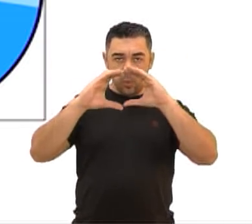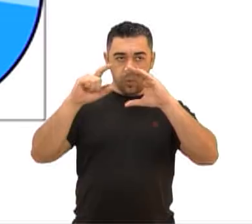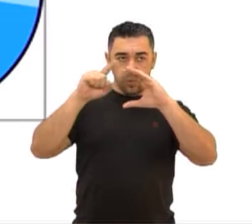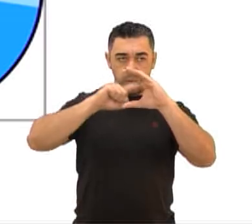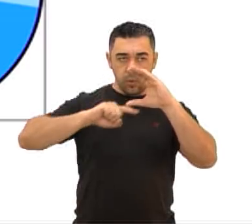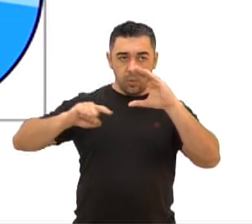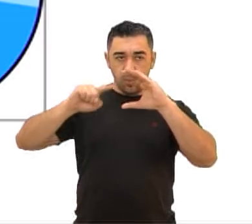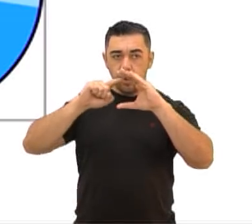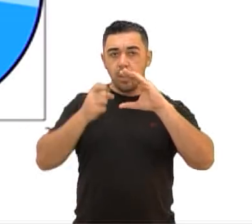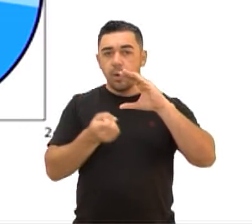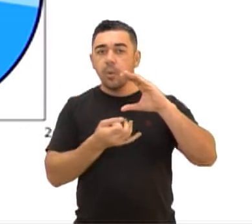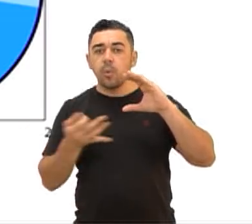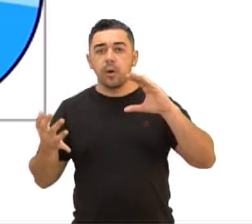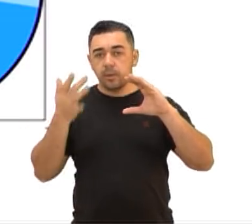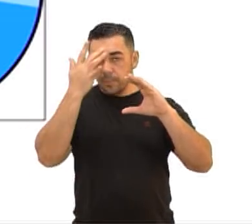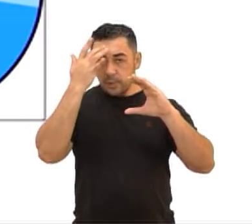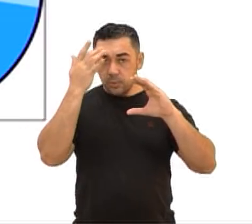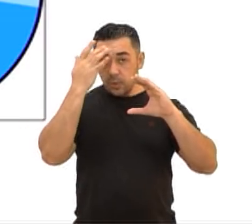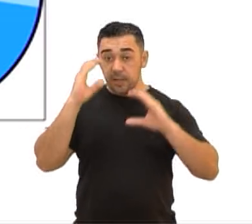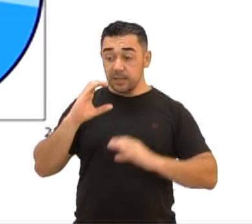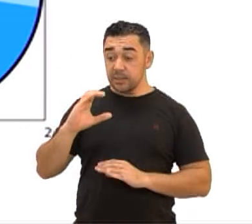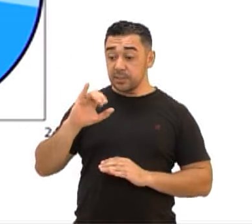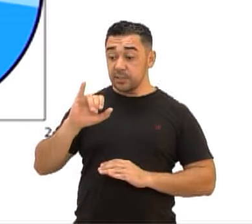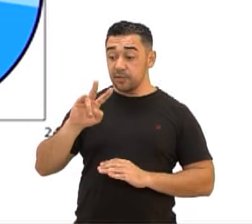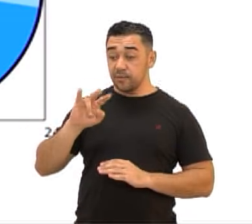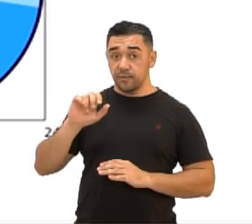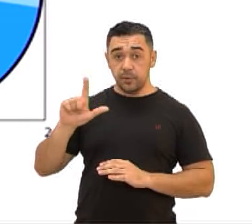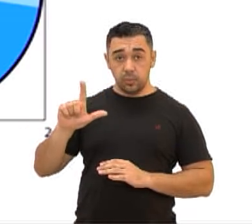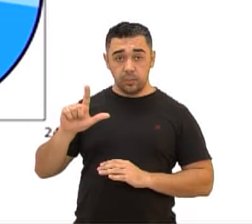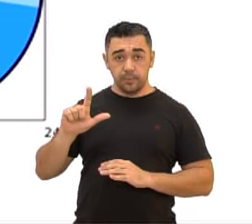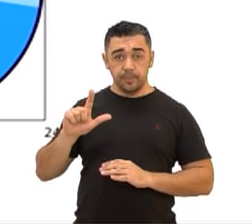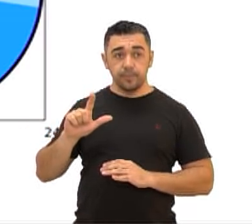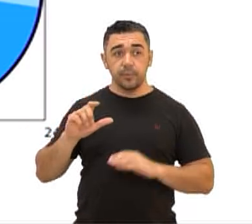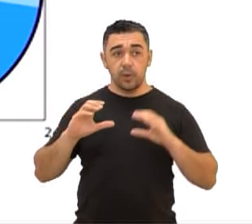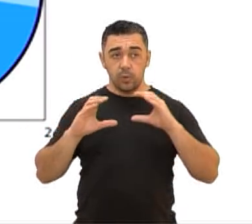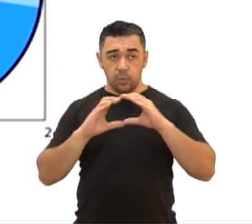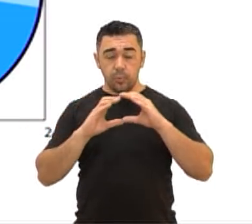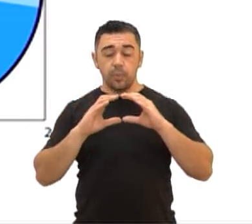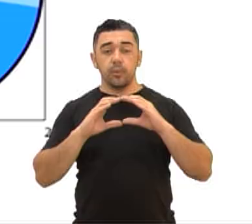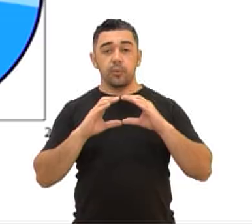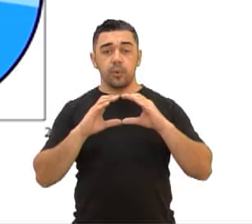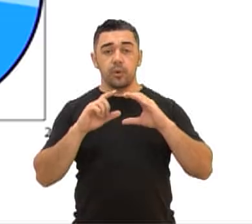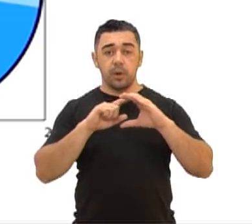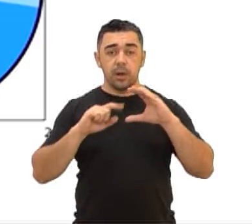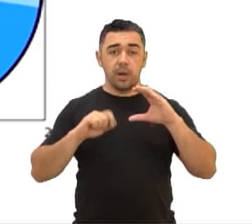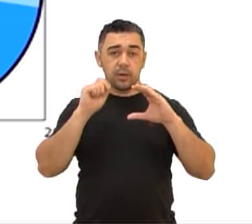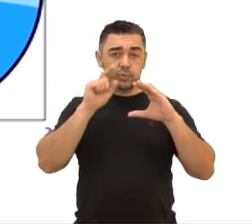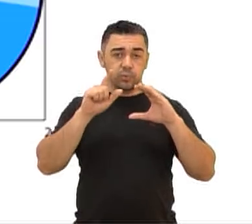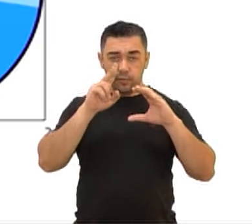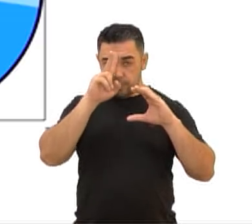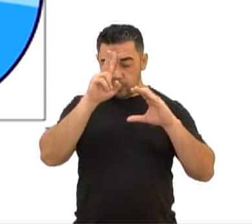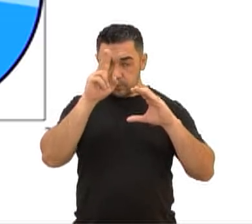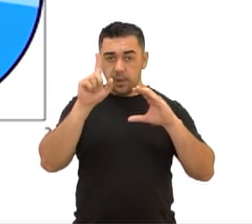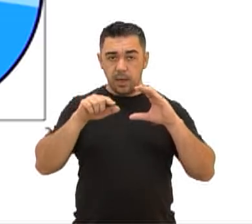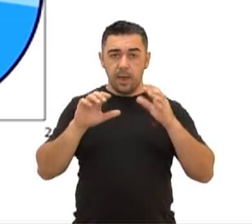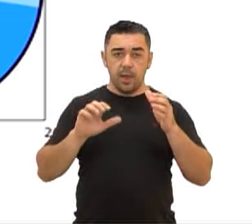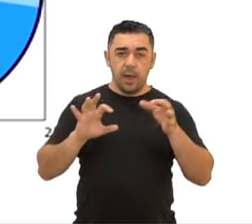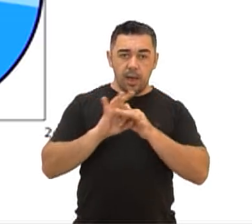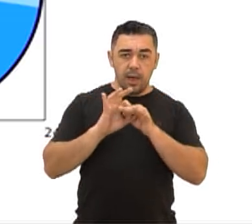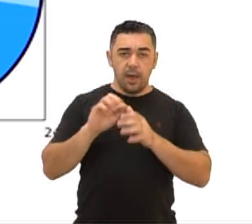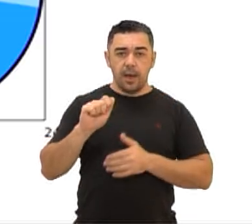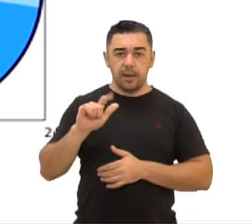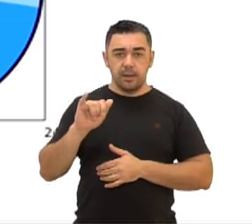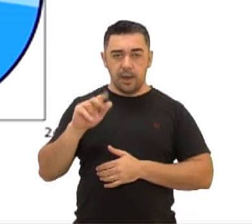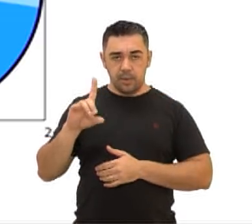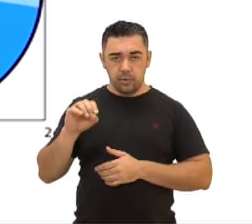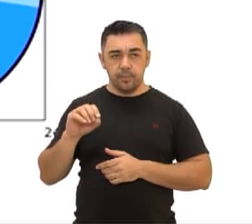o número de civis mortos, em azul mais escuro dos aliados e em verde mais claro os civis do